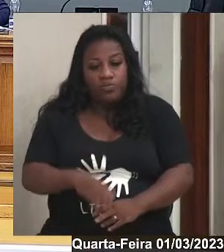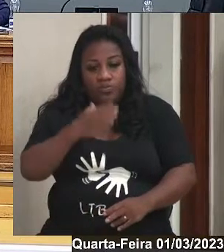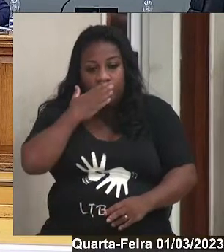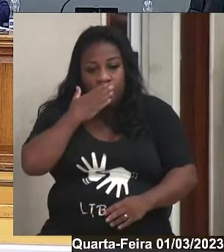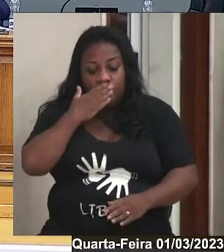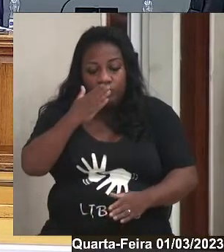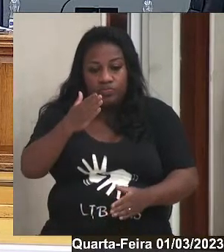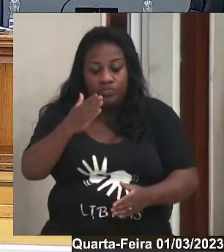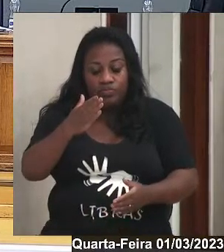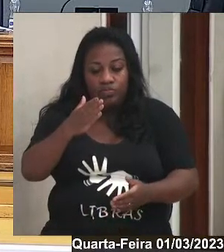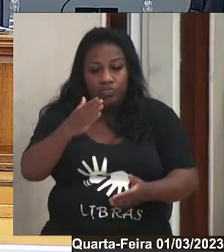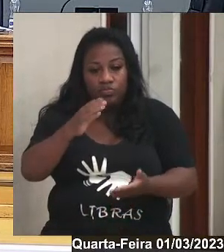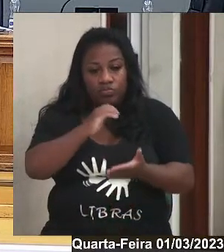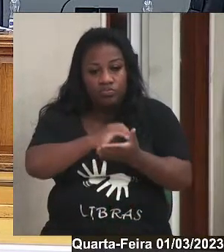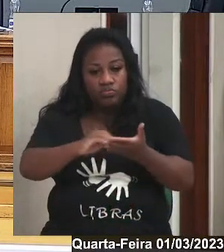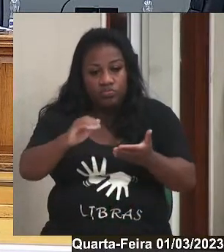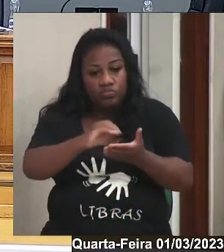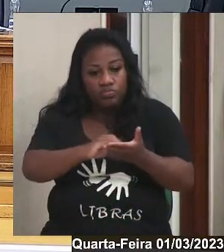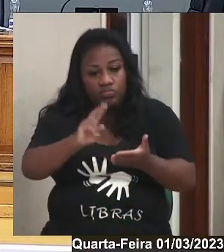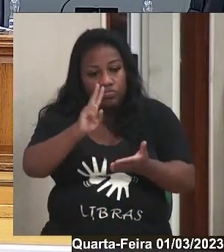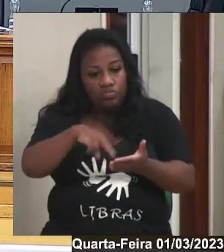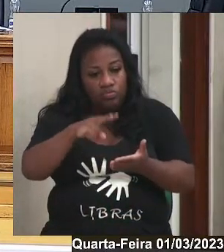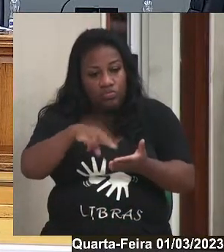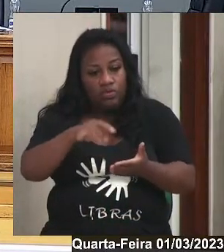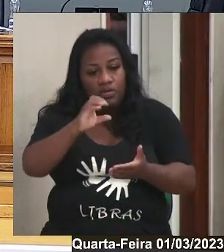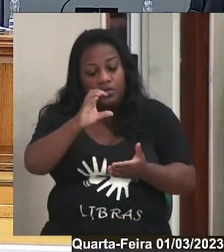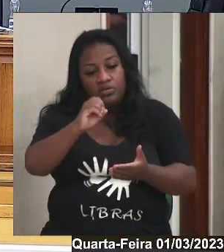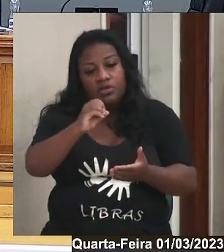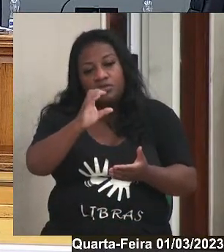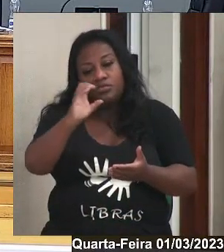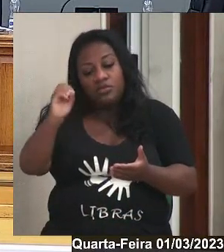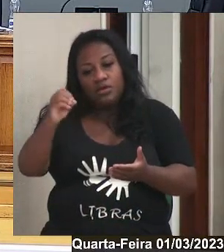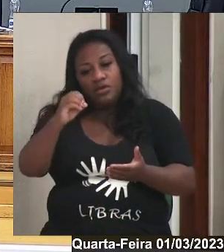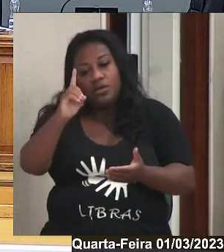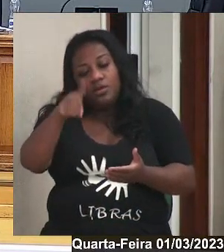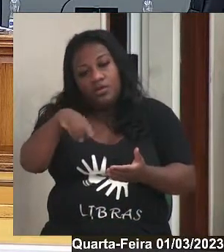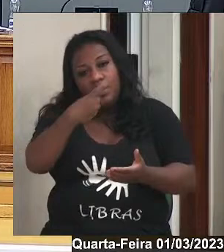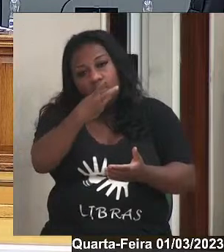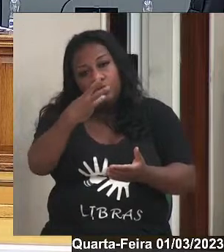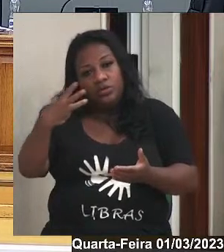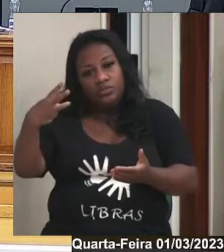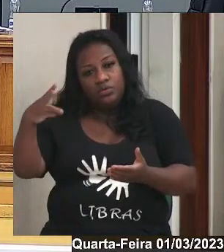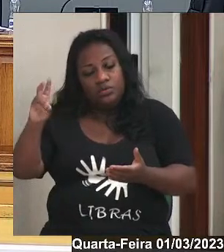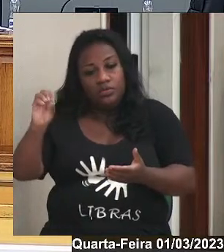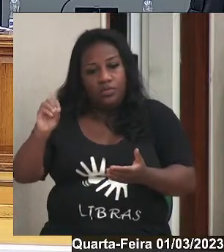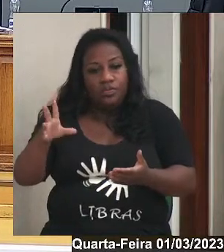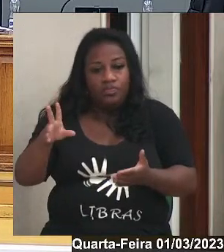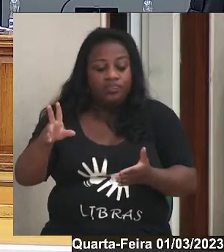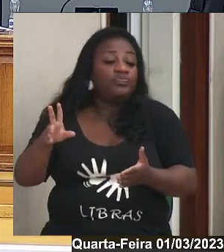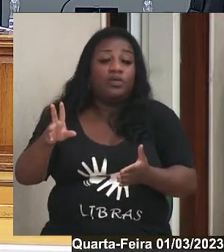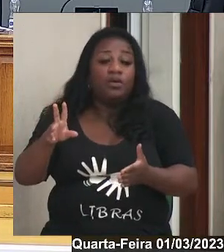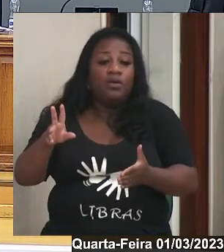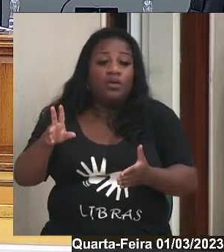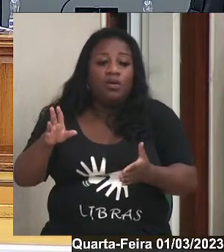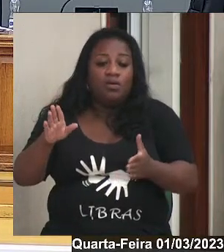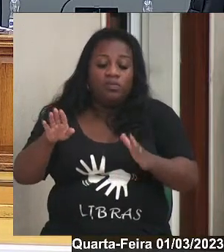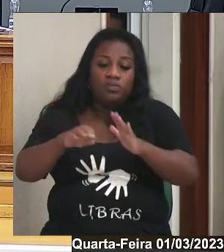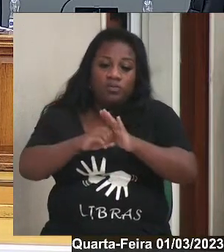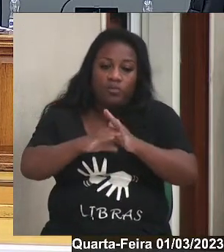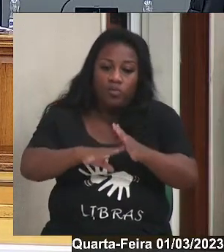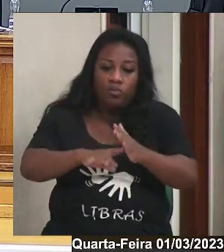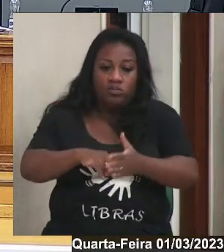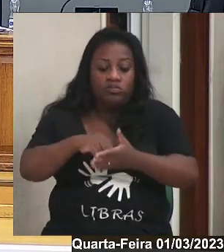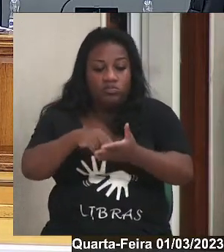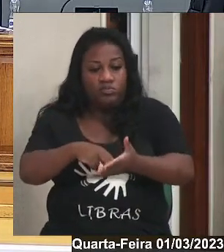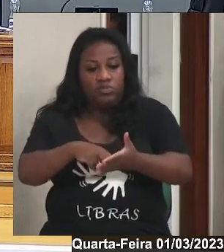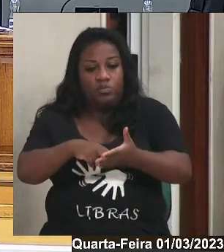Solicito então ao senhor secretário que faça a leitura do projeto de decreto legislativo número 02/2023. Parecer da Comissão Mista